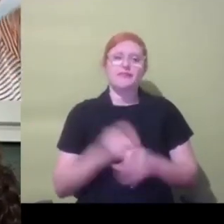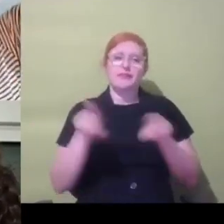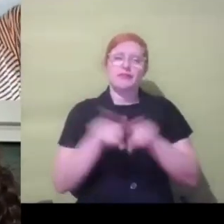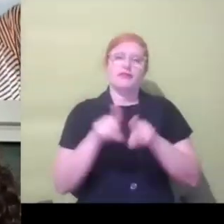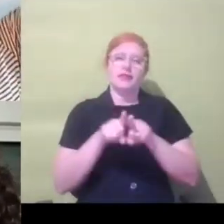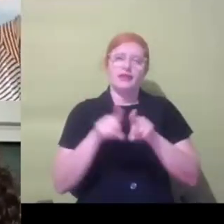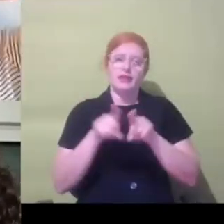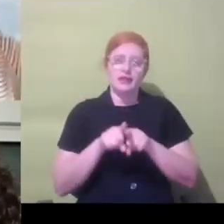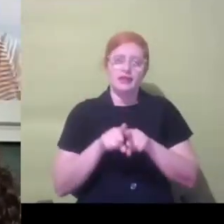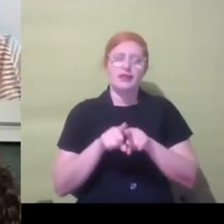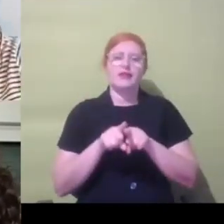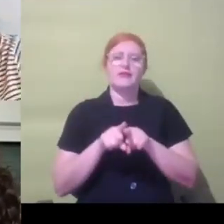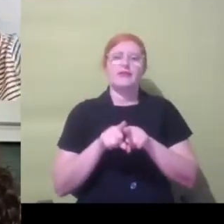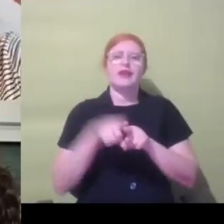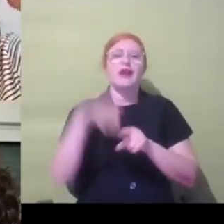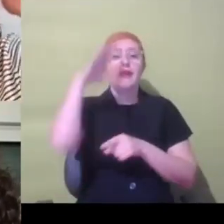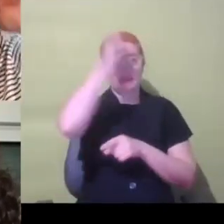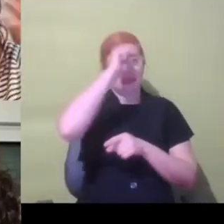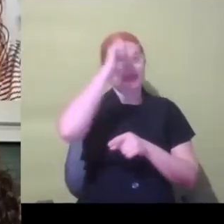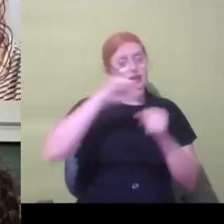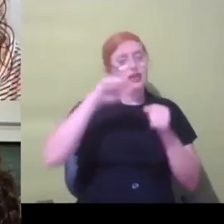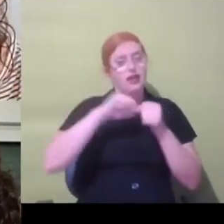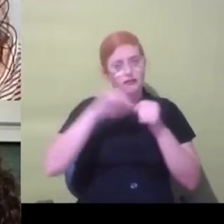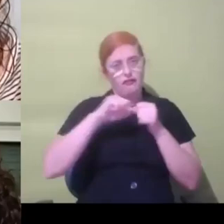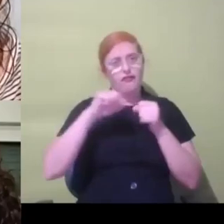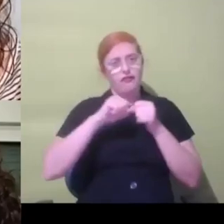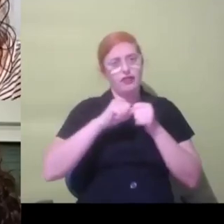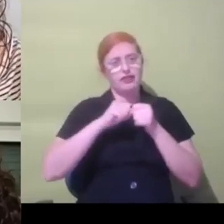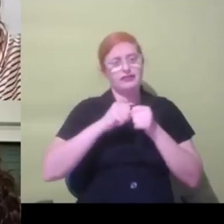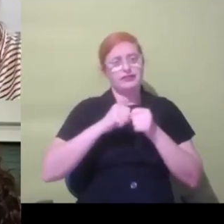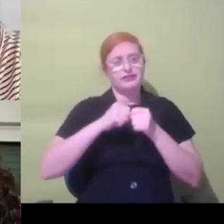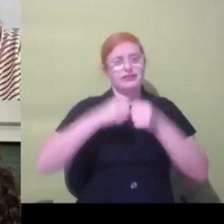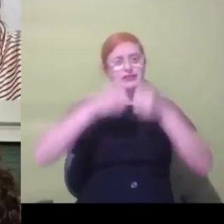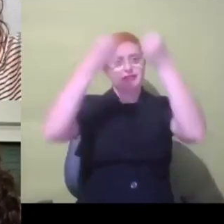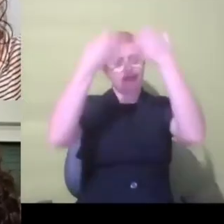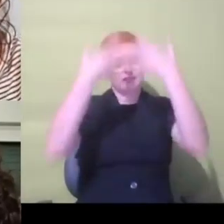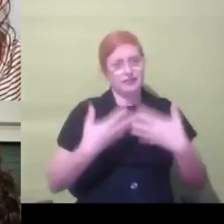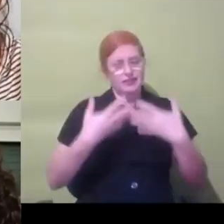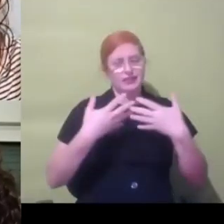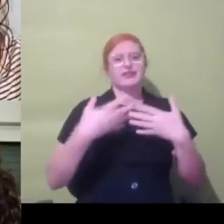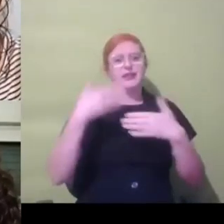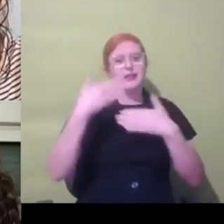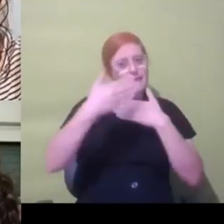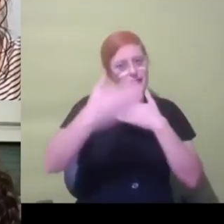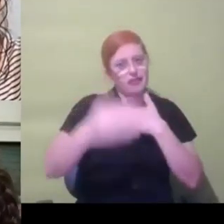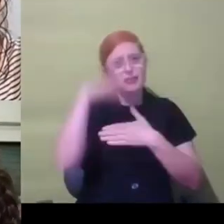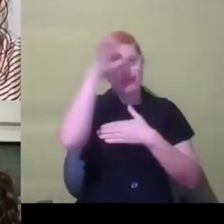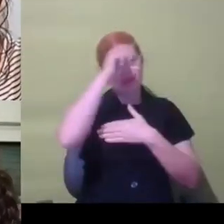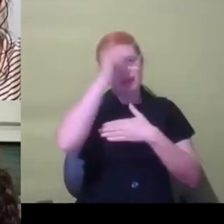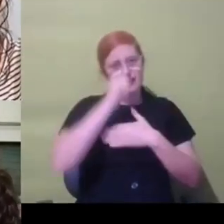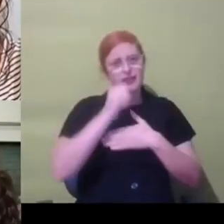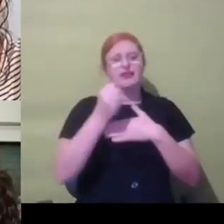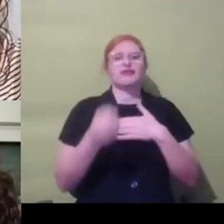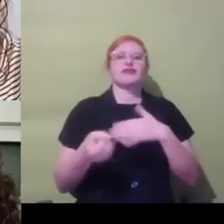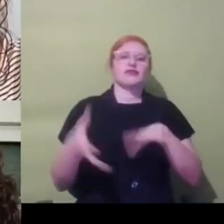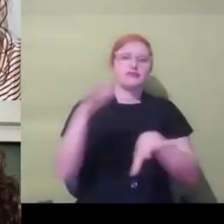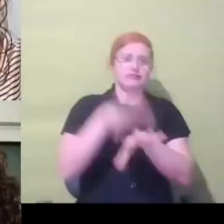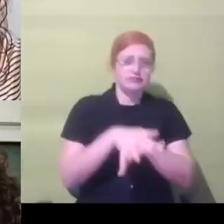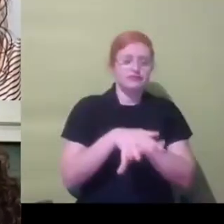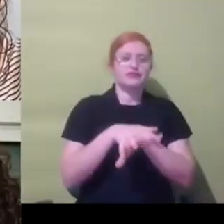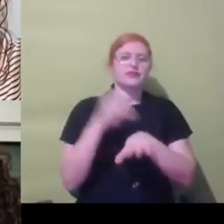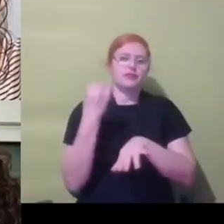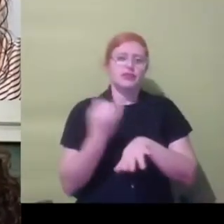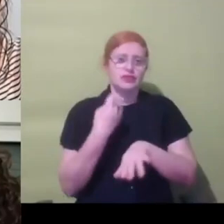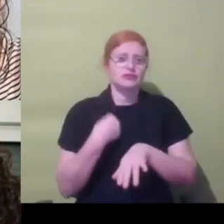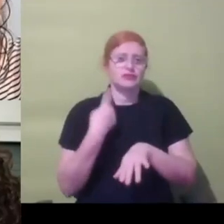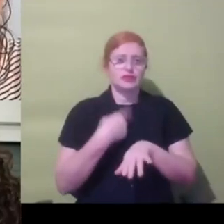E também, como o Pri falou, eu estou aprendendo a fazer isso, né? É um processo de aprendizado muito legal para a gente, esse processo de inclusão, né? Para as